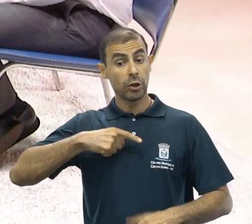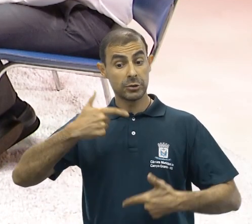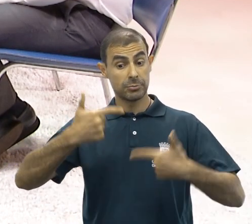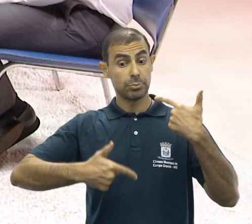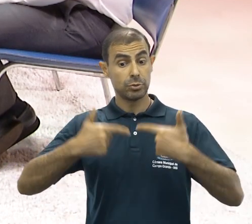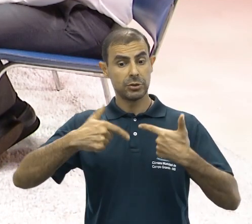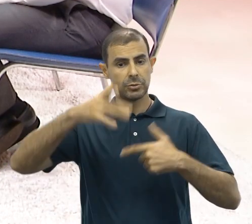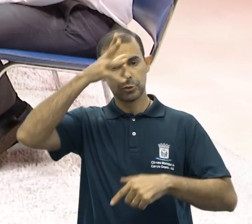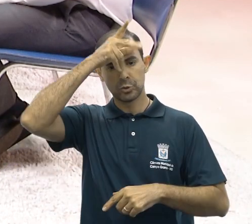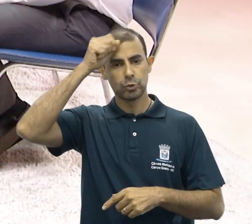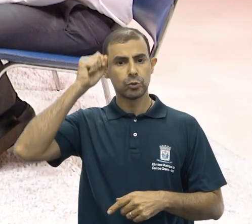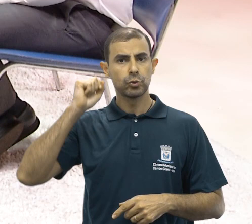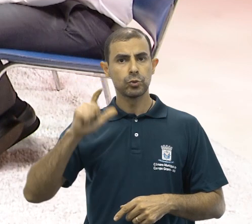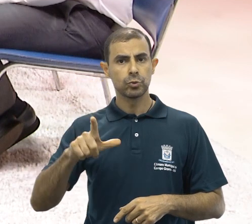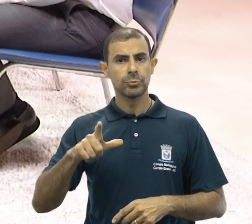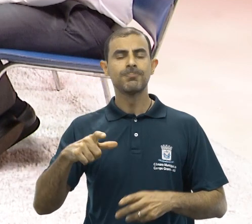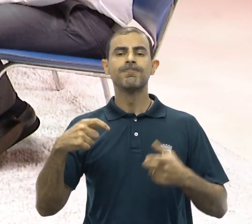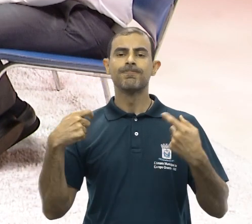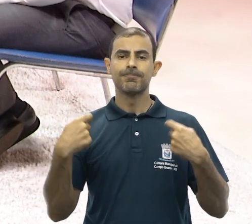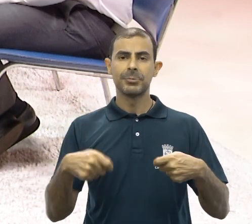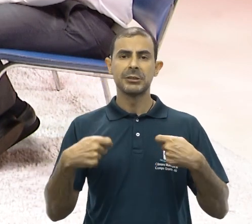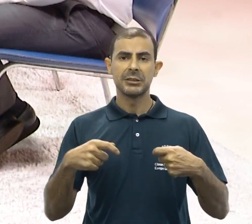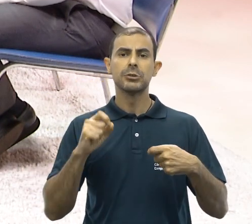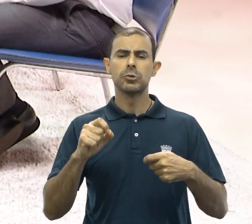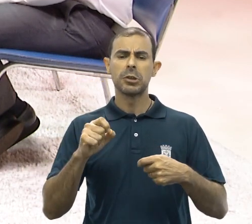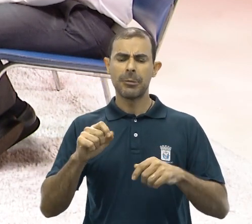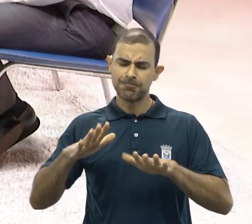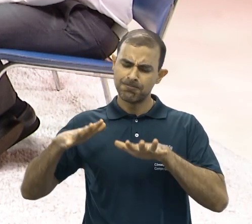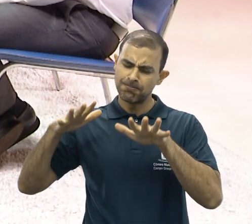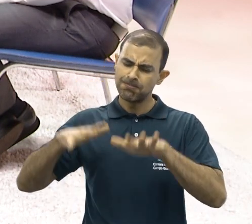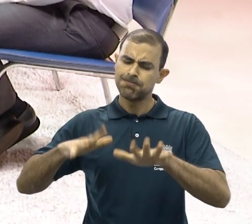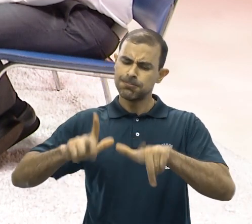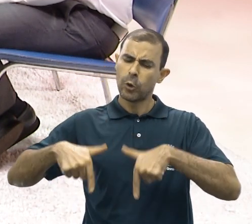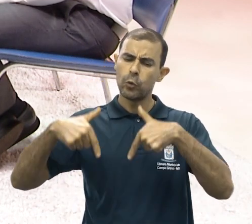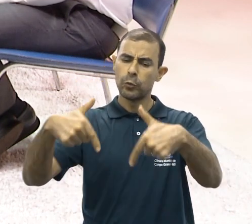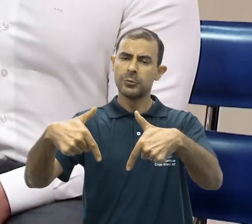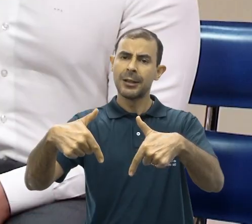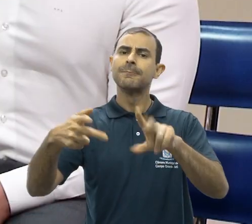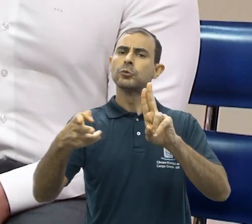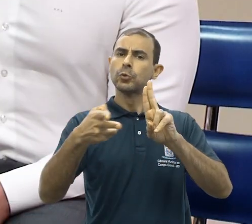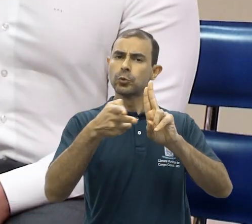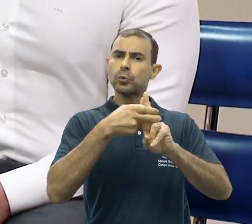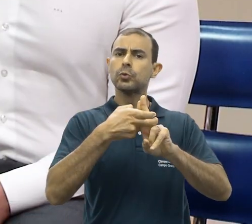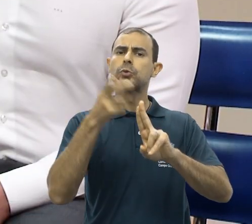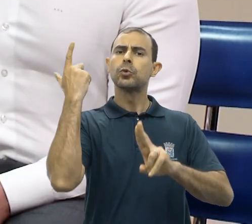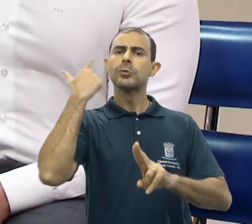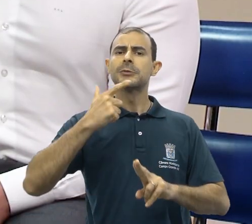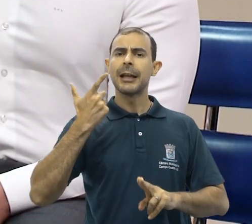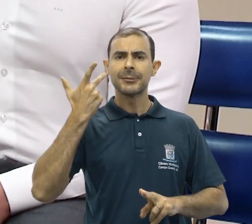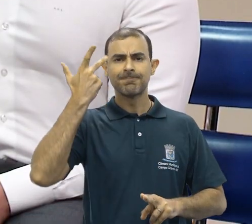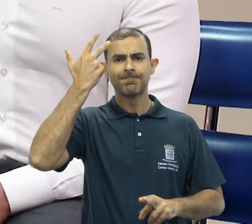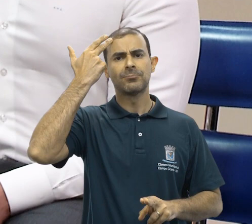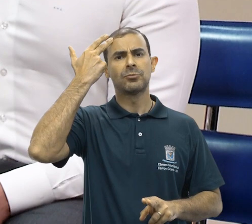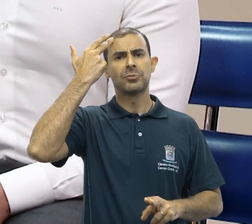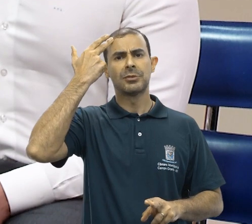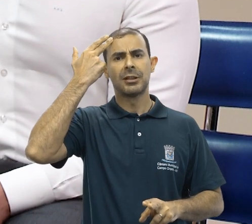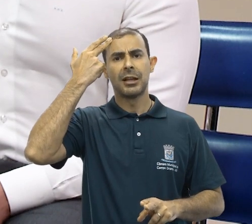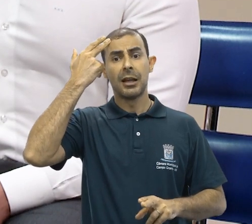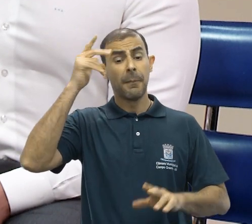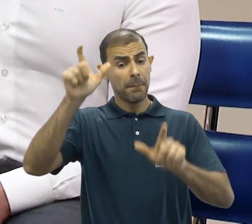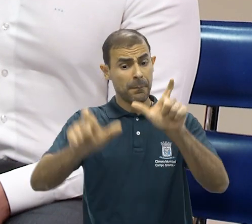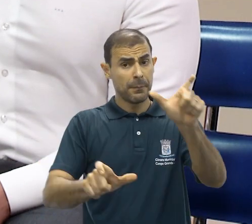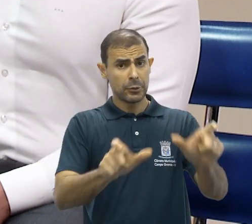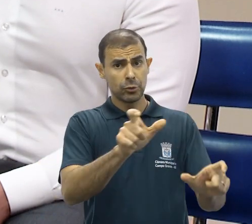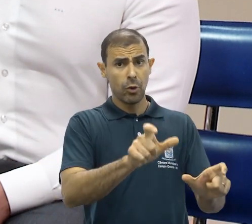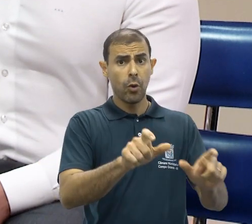Mato Grosso do Sul de Campo Grande, levantar essa bandeira até o SUS para que possamos ter essa cirurgia. As pessoas têm um direito dessa